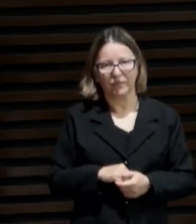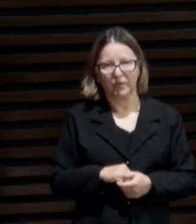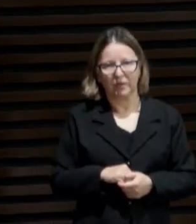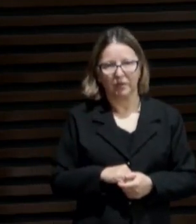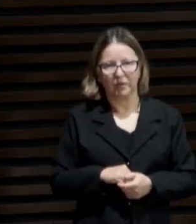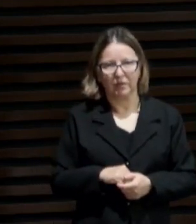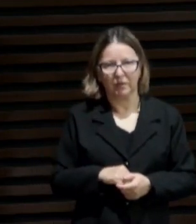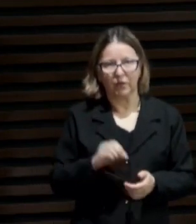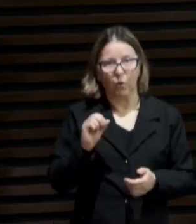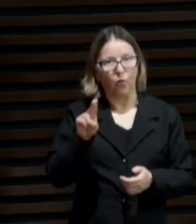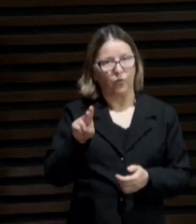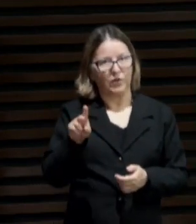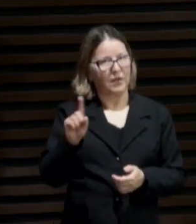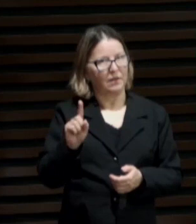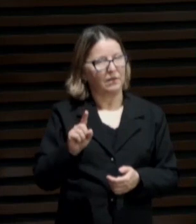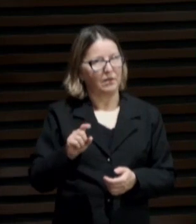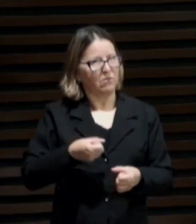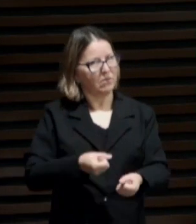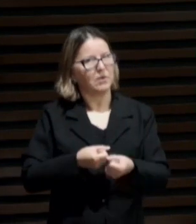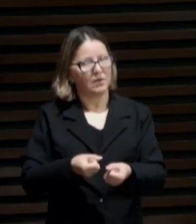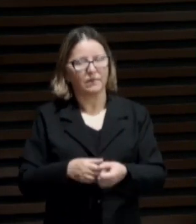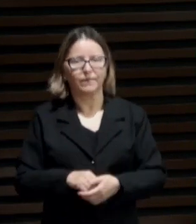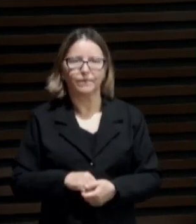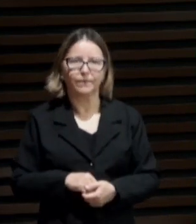Ou você também não é?